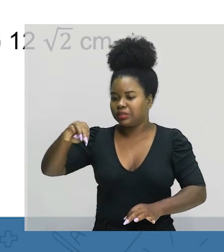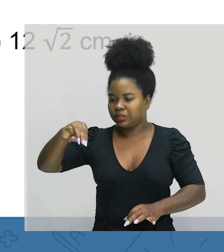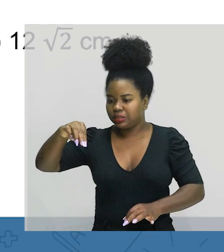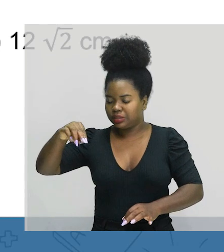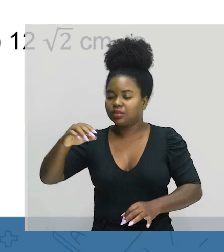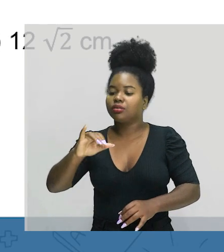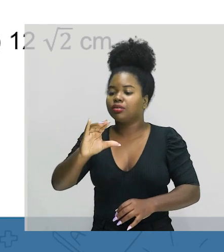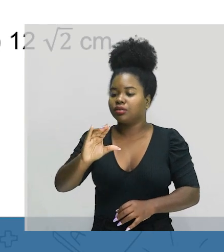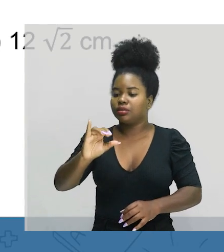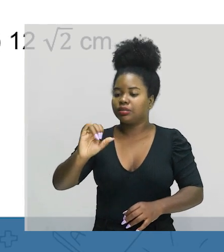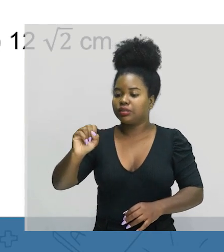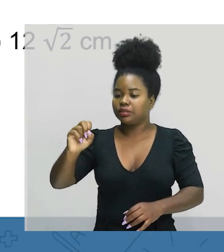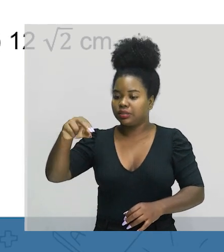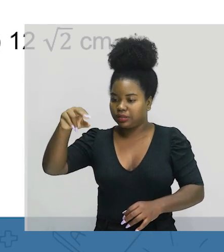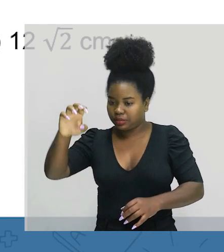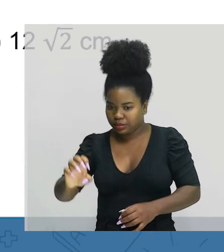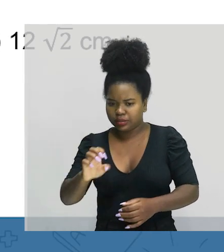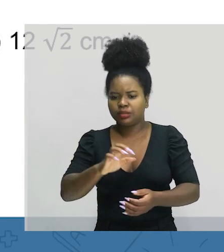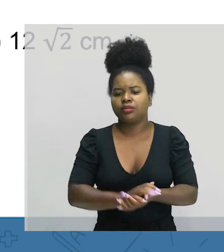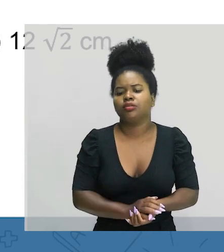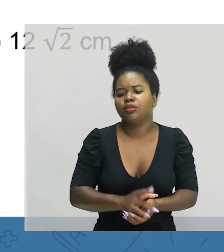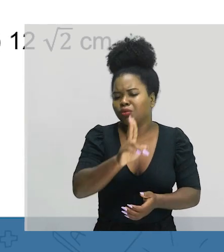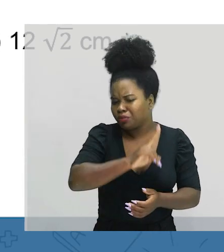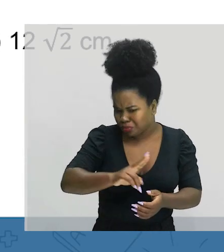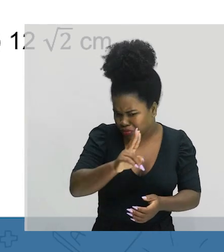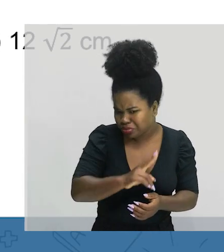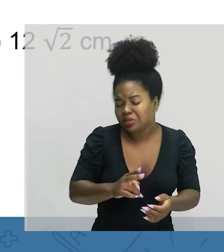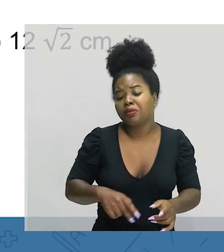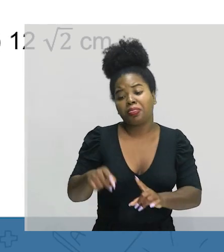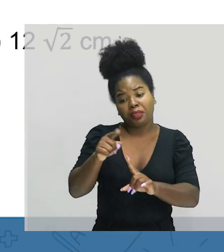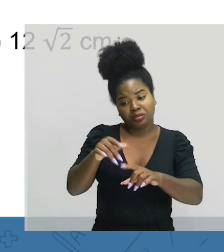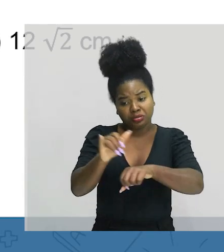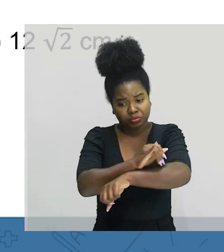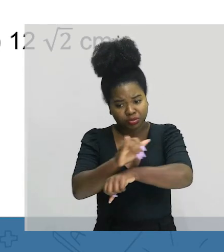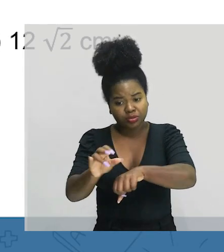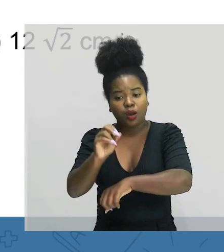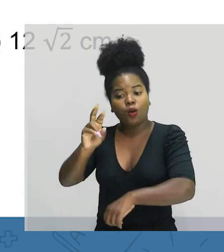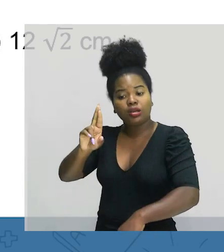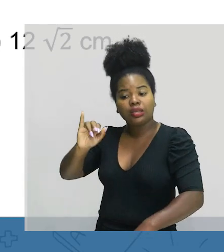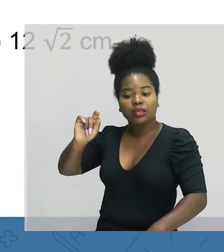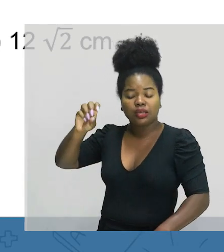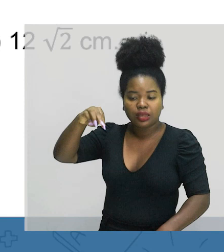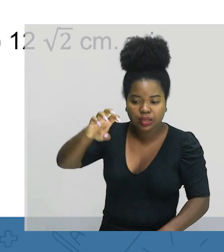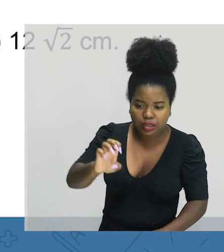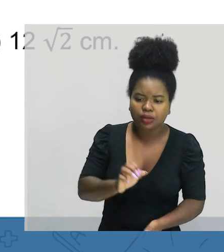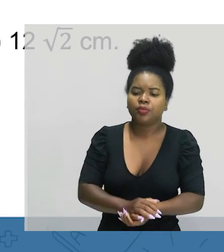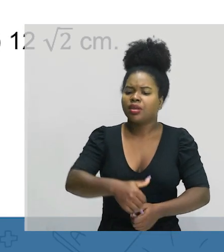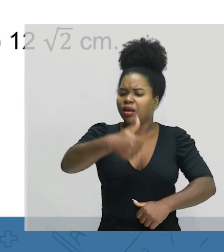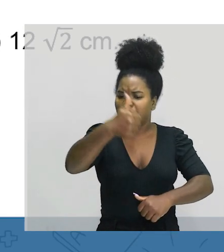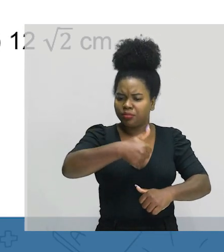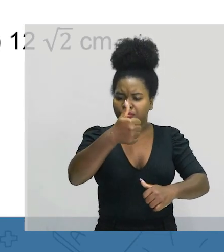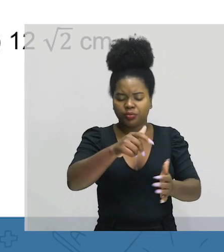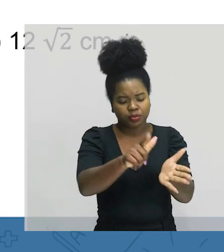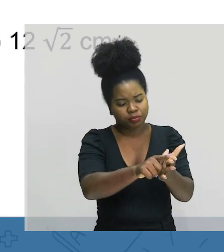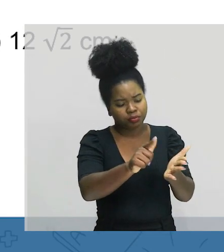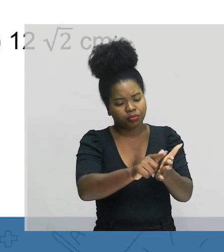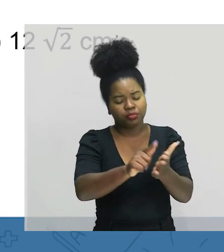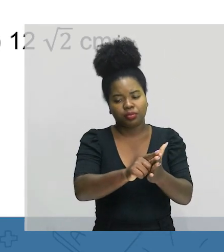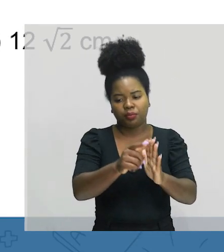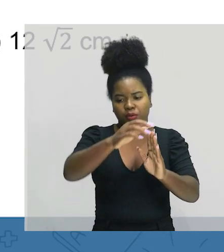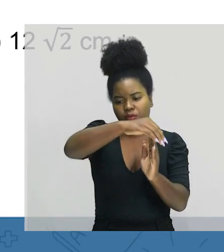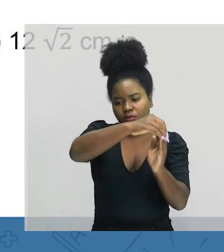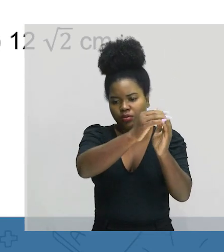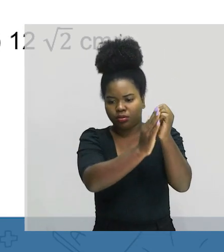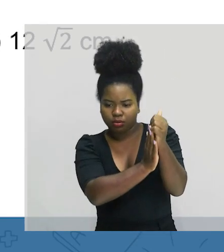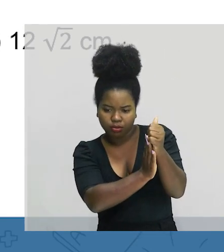centímetros. Assim começou por dobrar a folha conforme a figura. Após essa primeira dobradura, a medida do